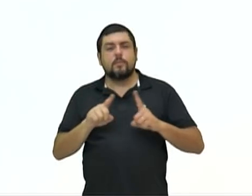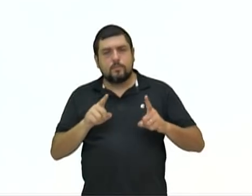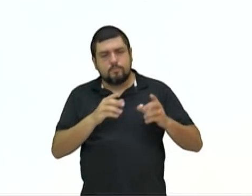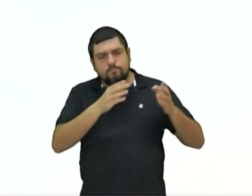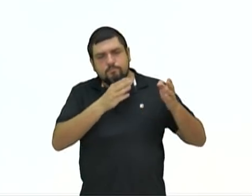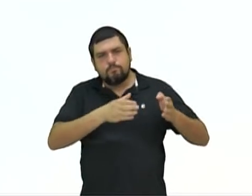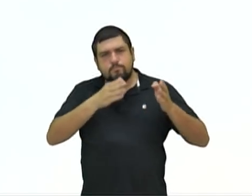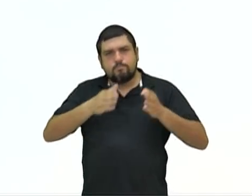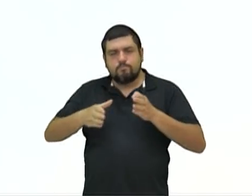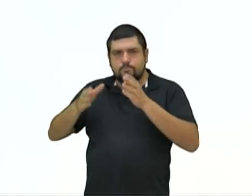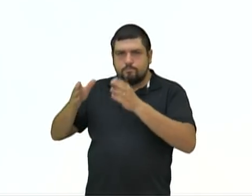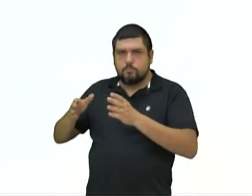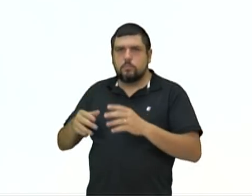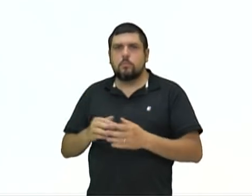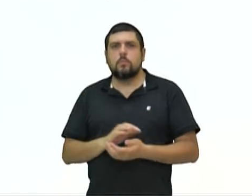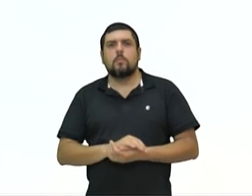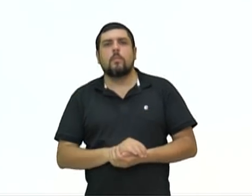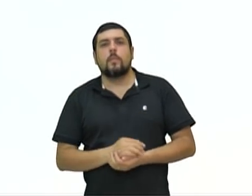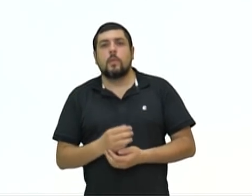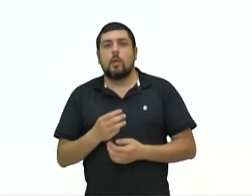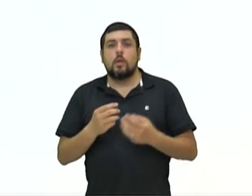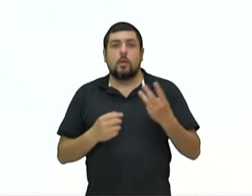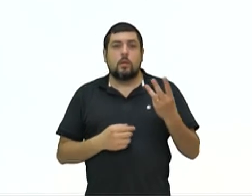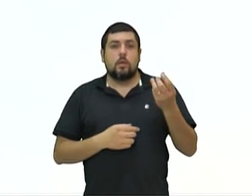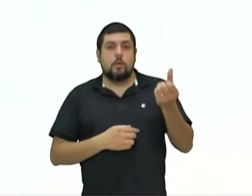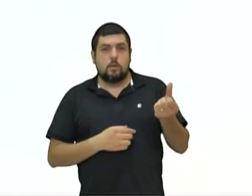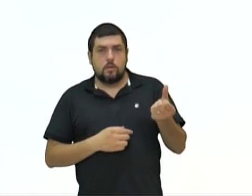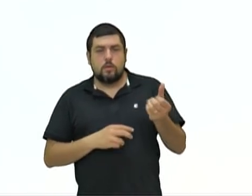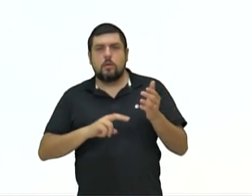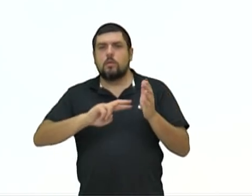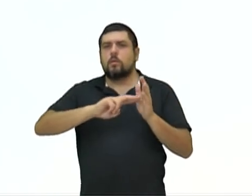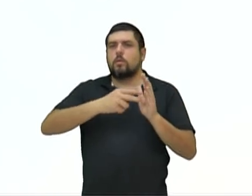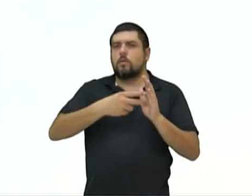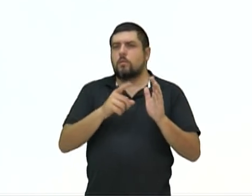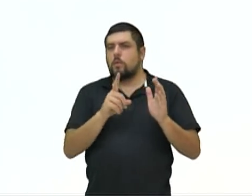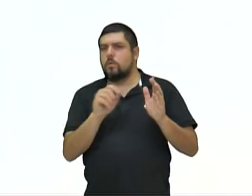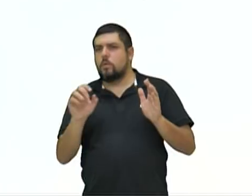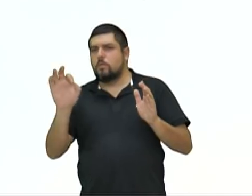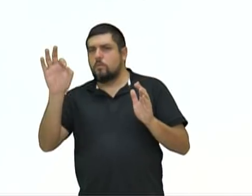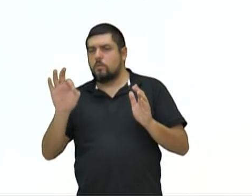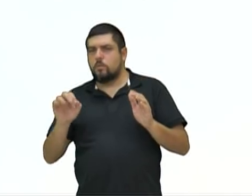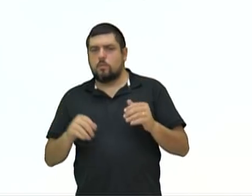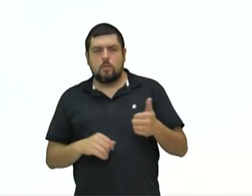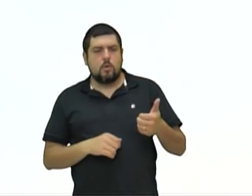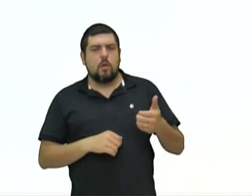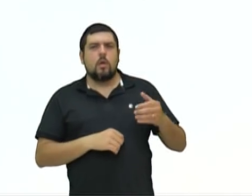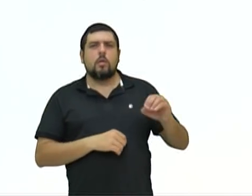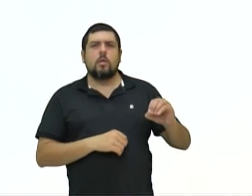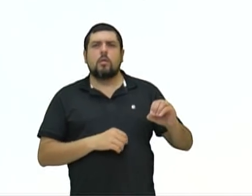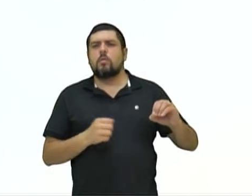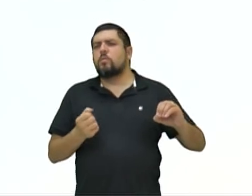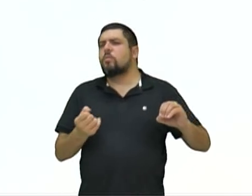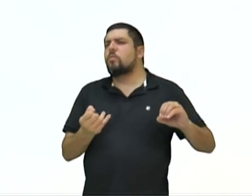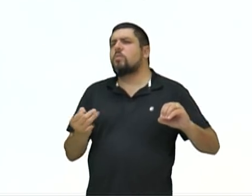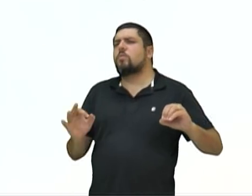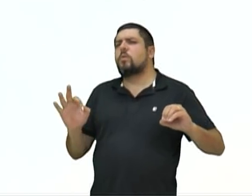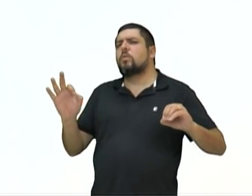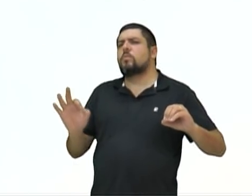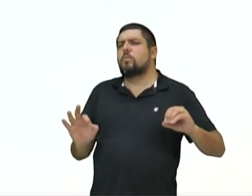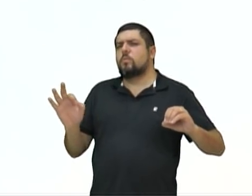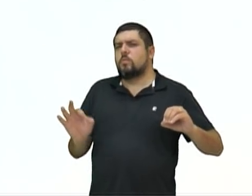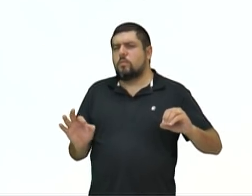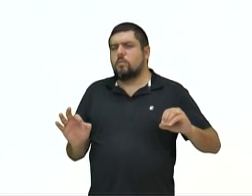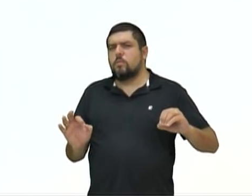professora. Então, 36 representa 100%. 10 é o quê? É o número